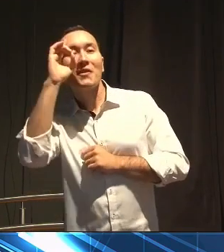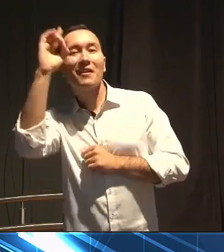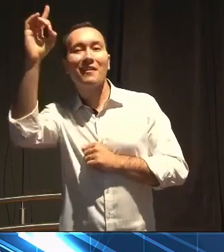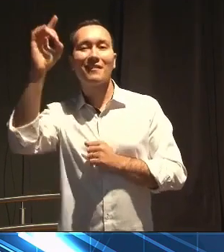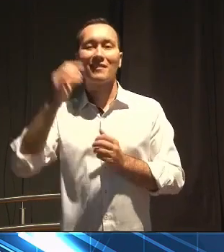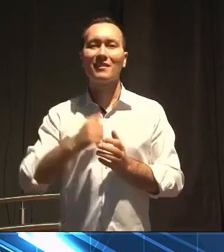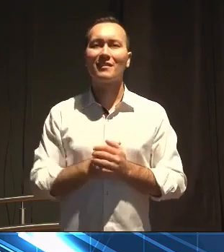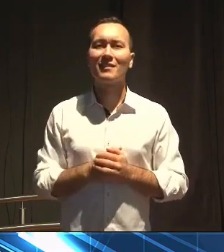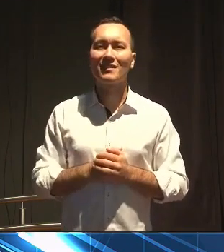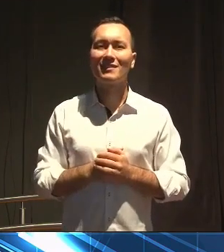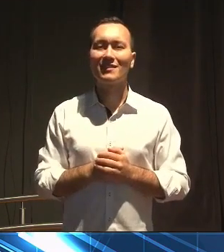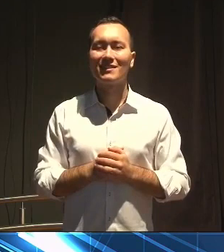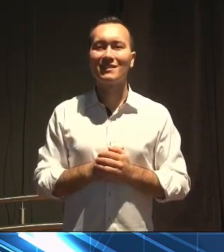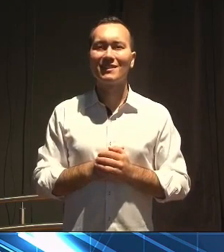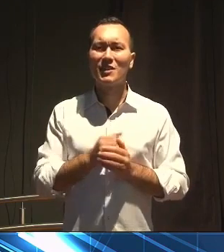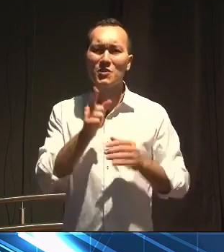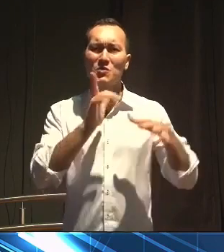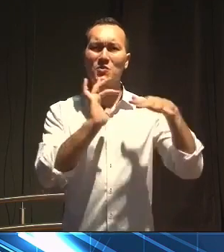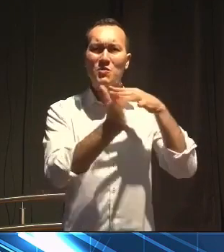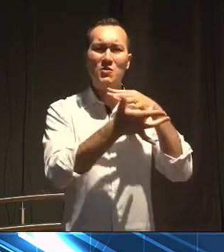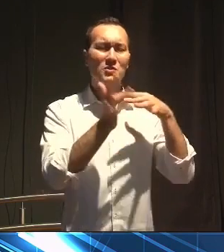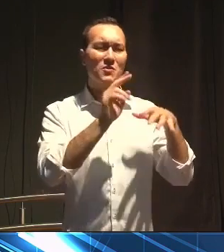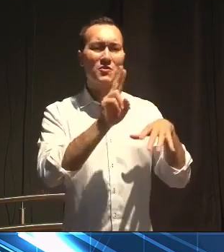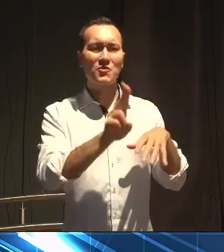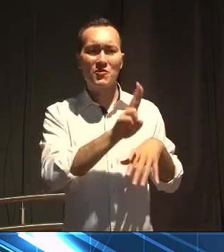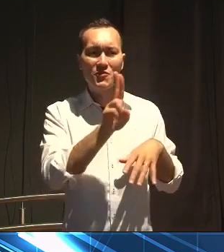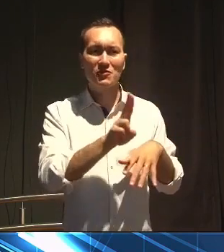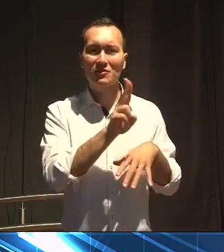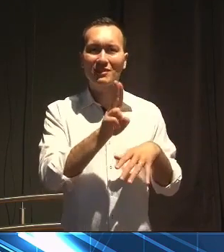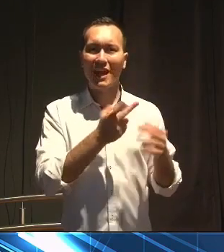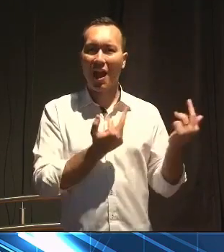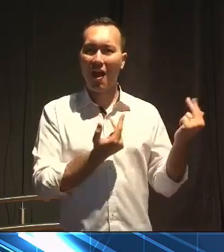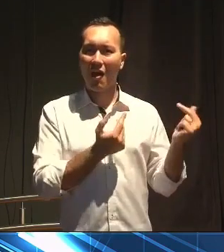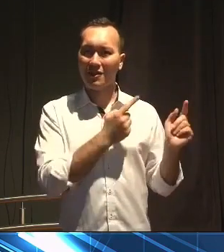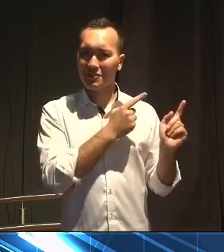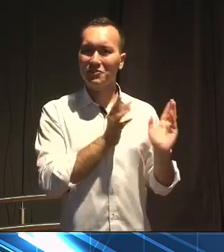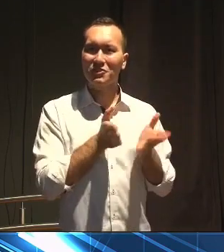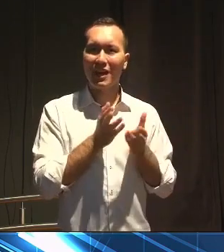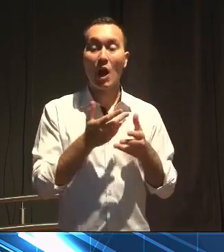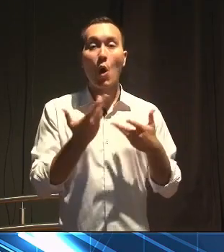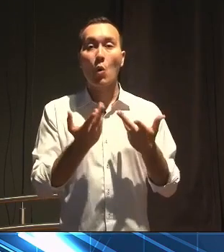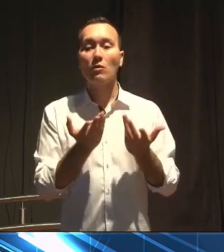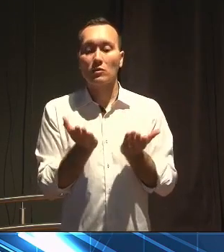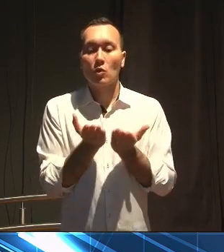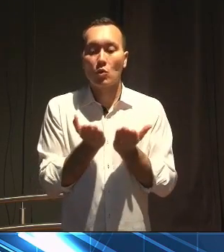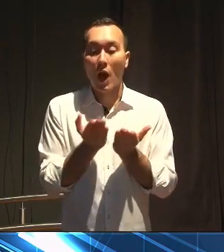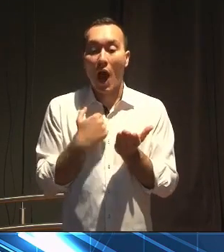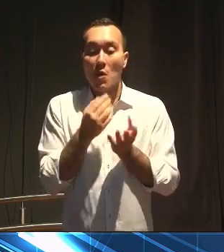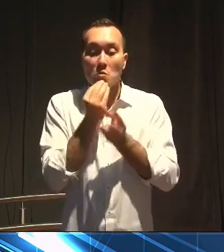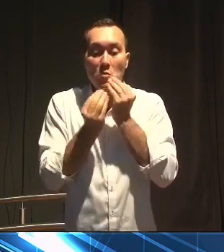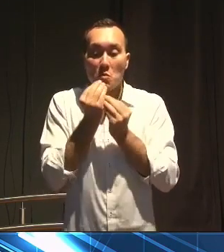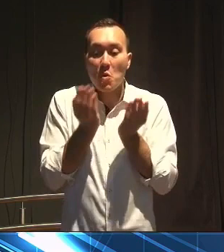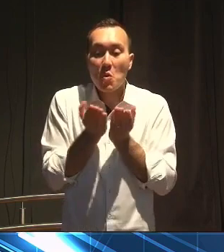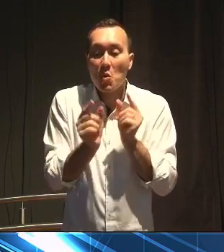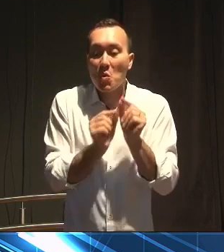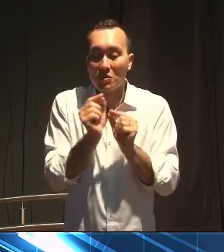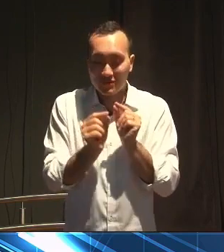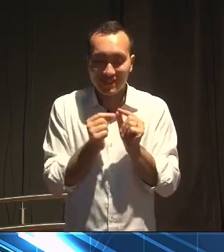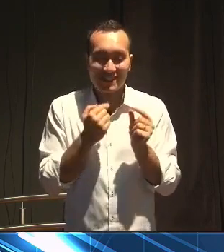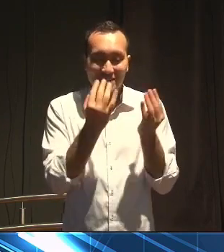falar como está se sentindo, para reclamar de alguma coisa, postar foto de comida, a gente está evoluindo